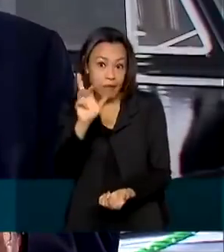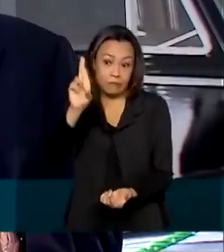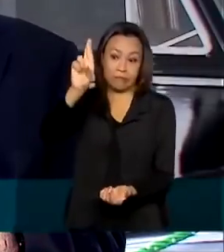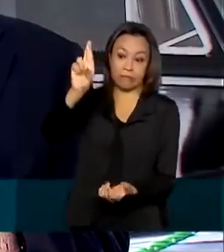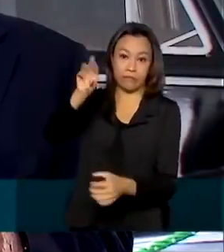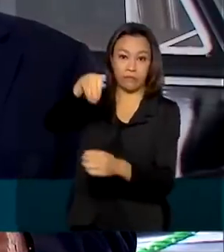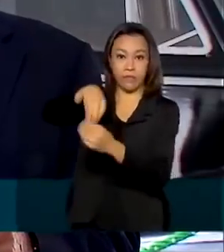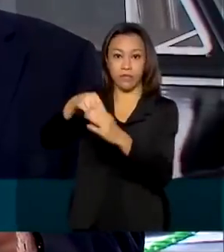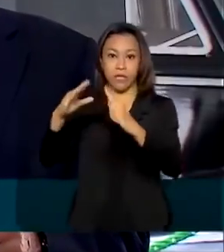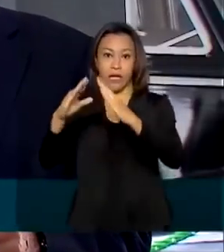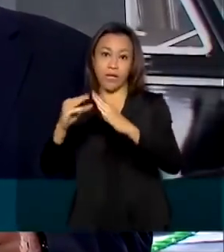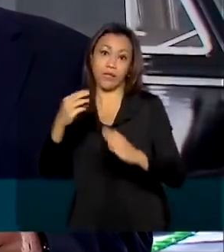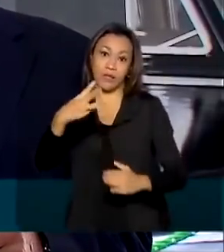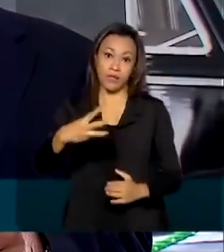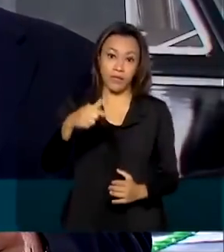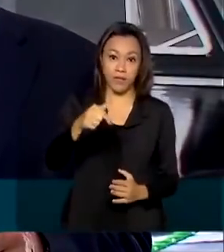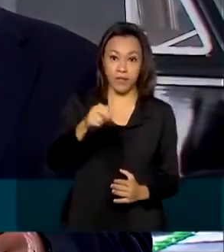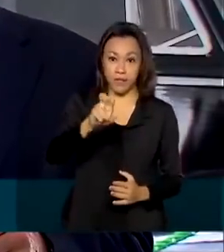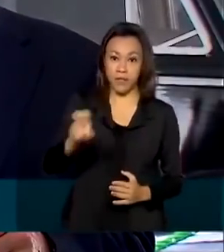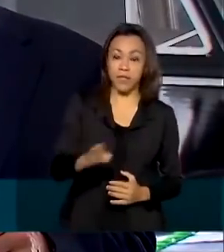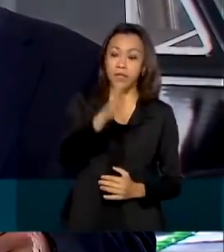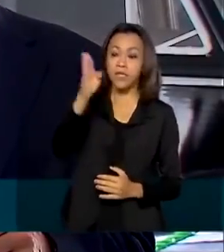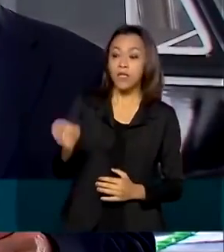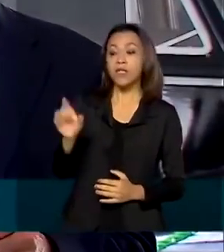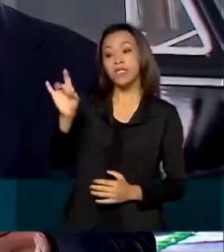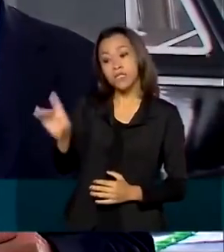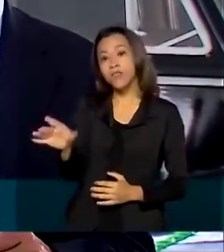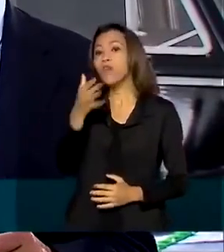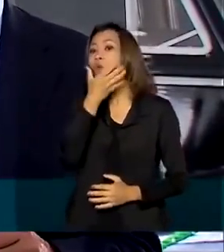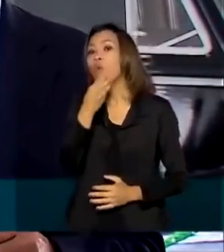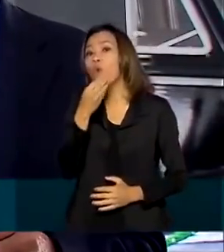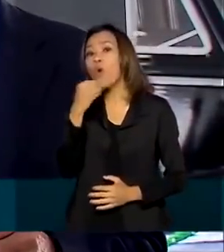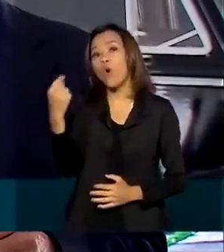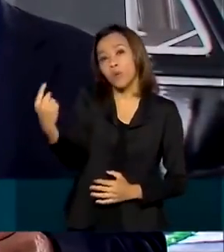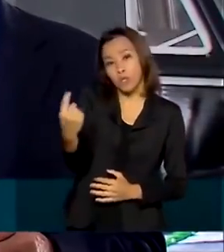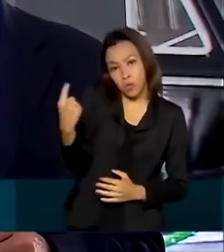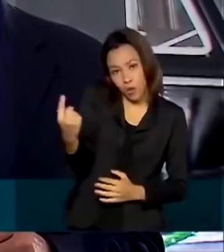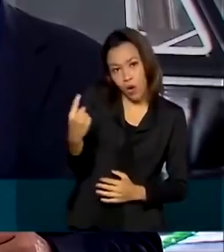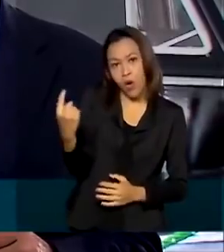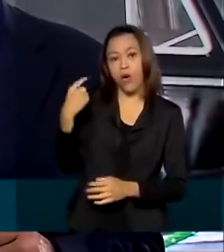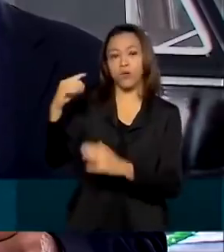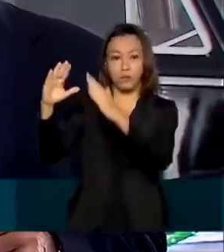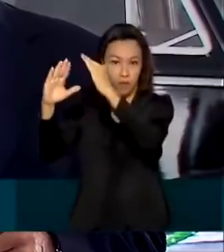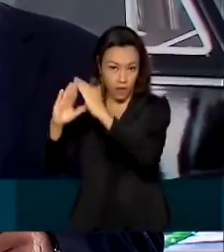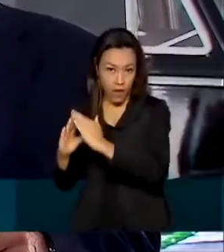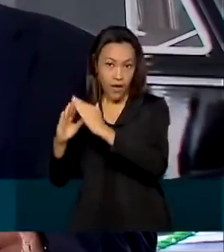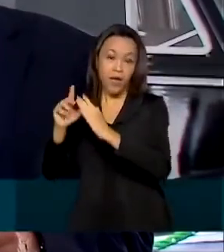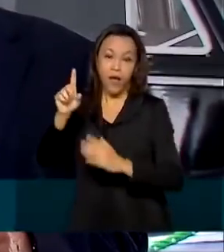já é 375. Se for monoparental, se tiver um homem sozinho, aí já é